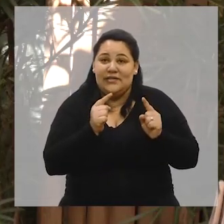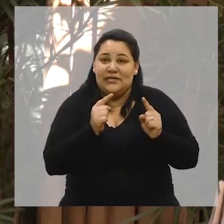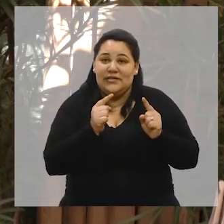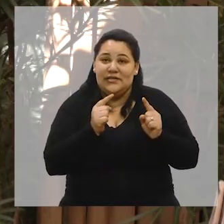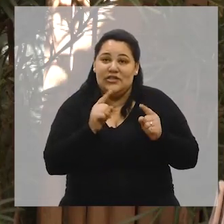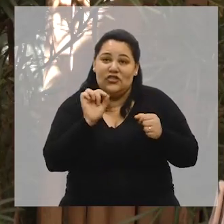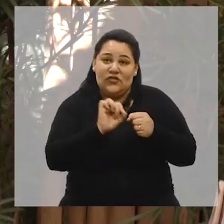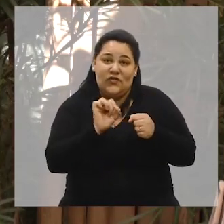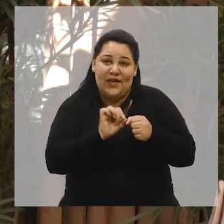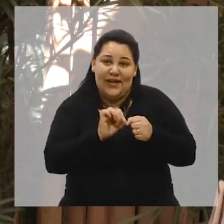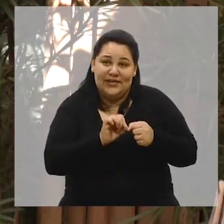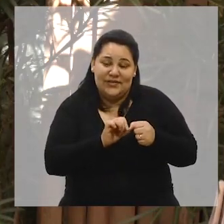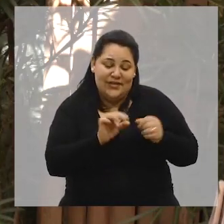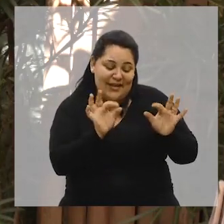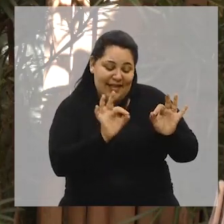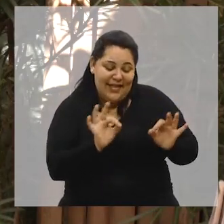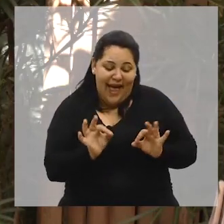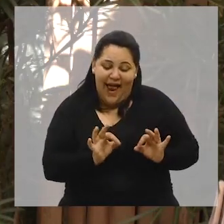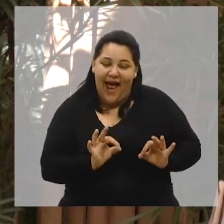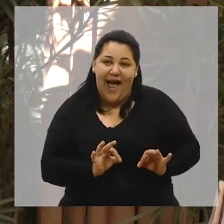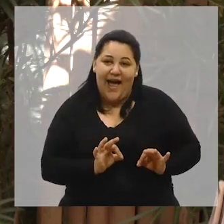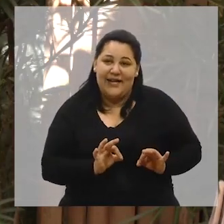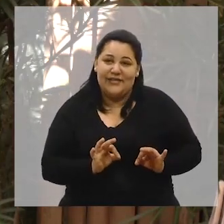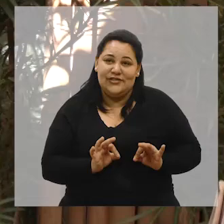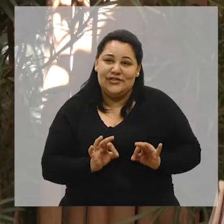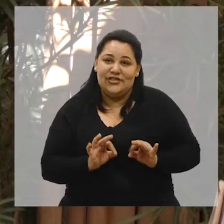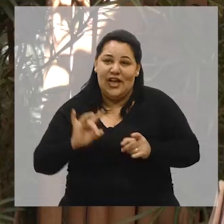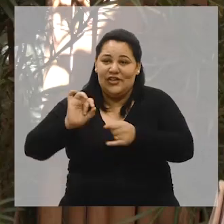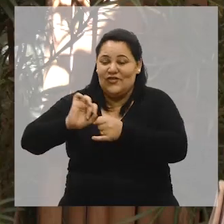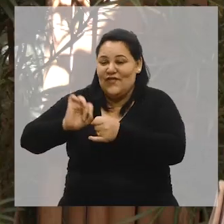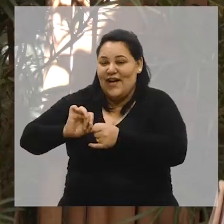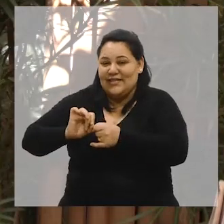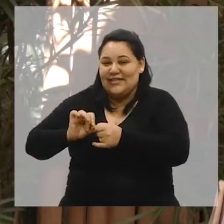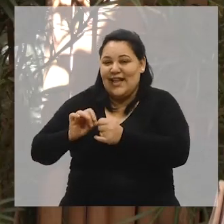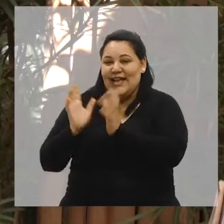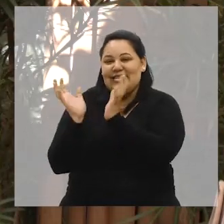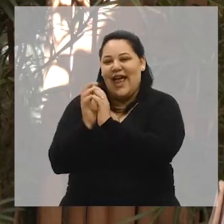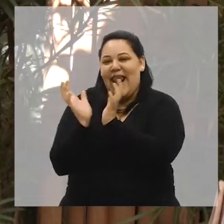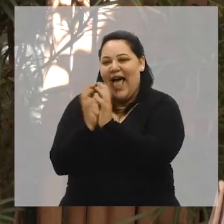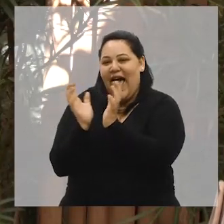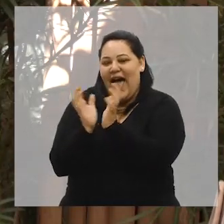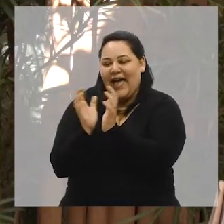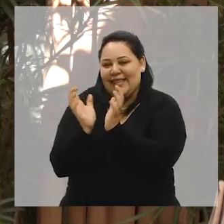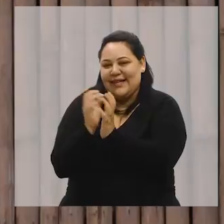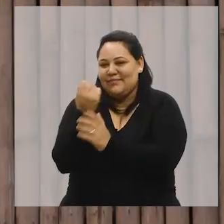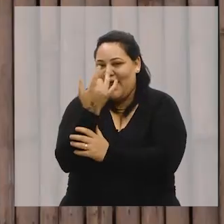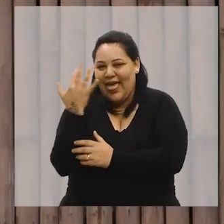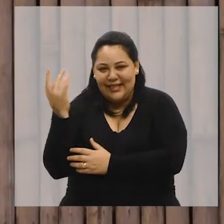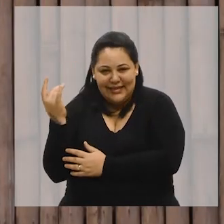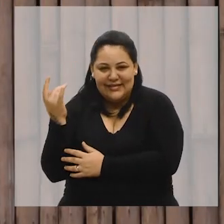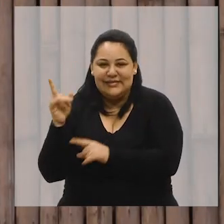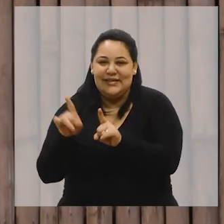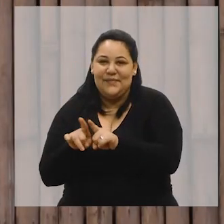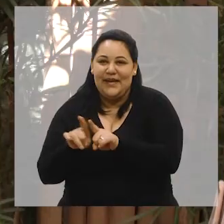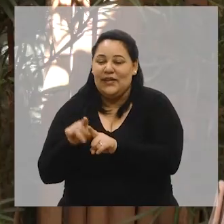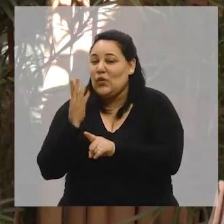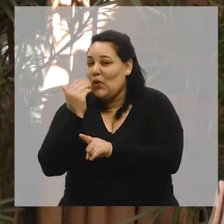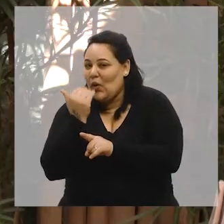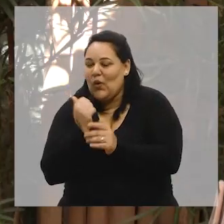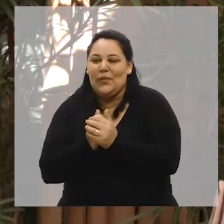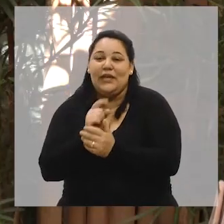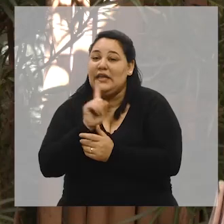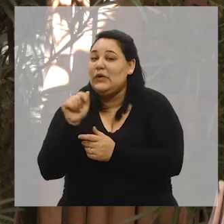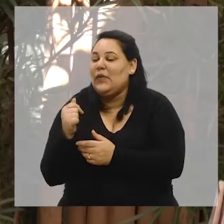faz questão de dar um acabamento no prato. Aí, colocar uma punk numa salada, né? Que são as plantas alimentícias não